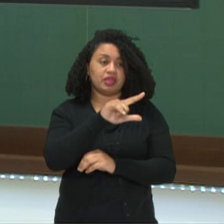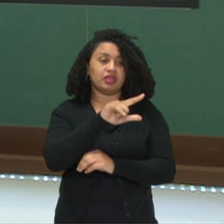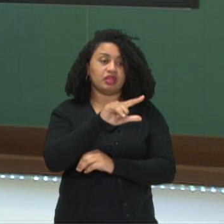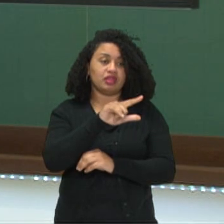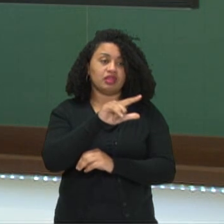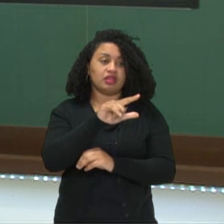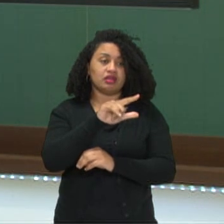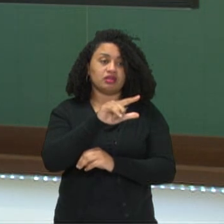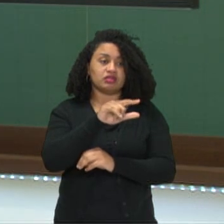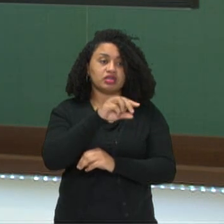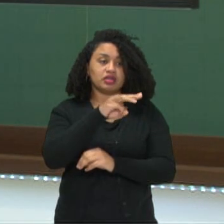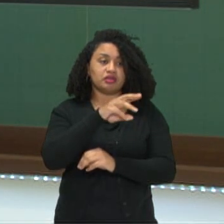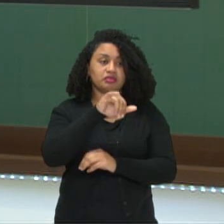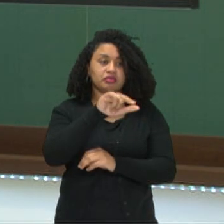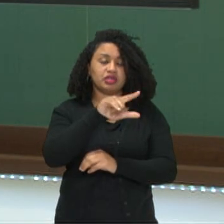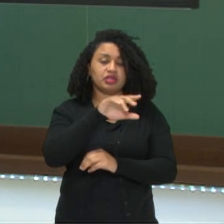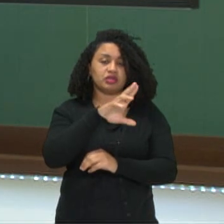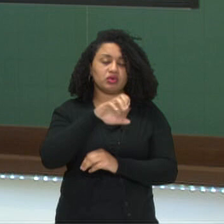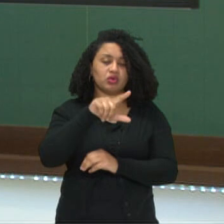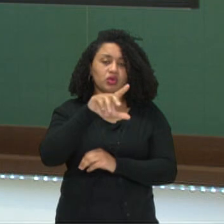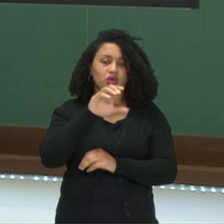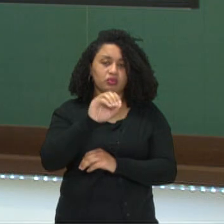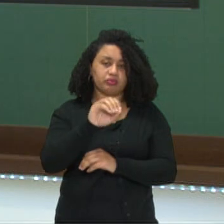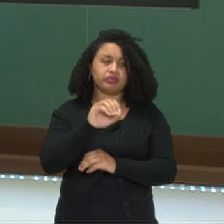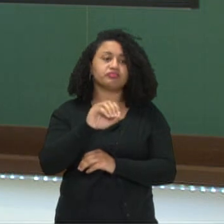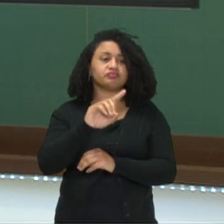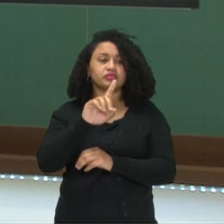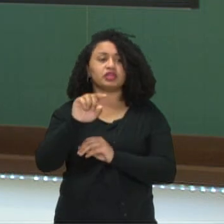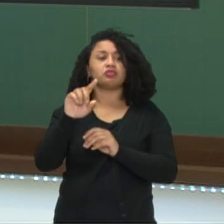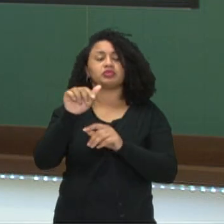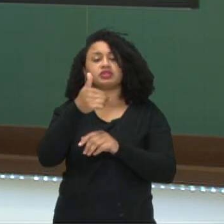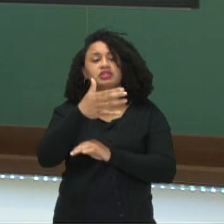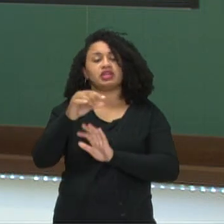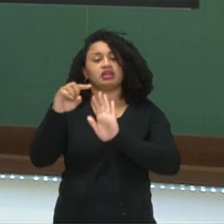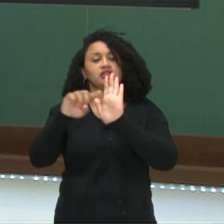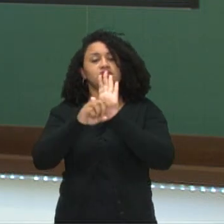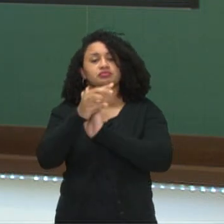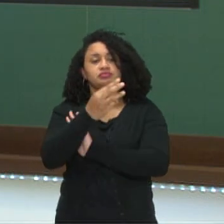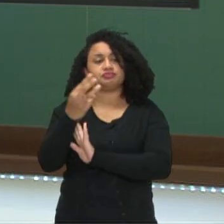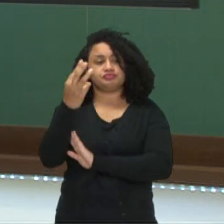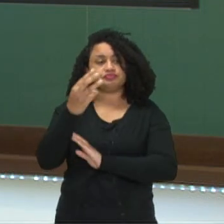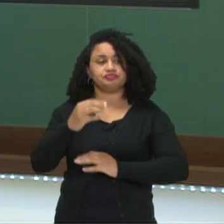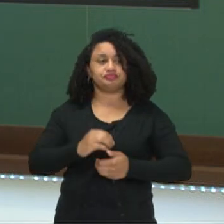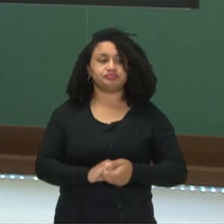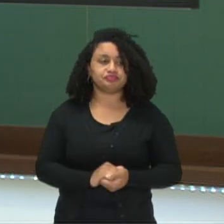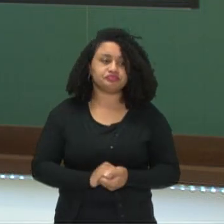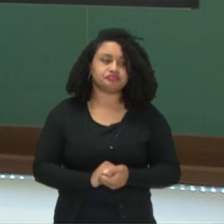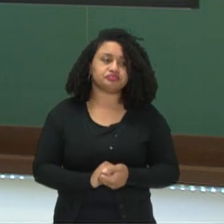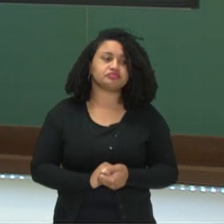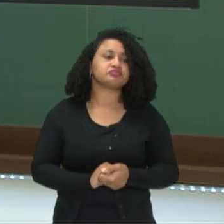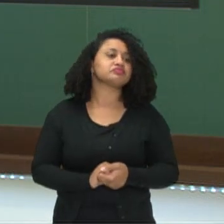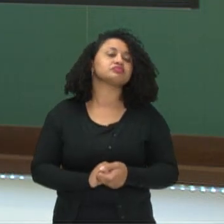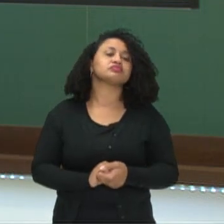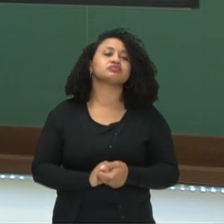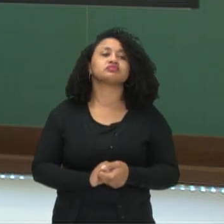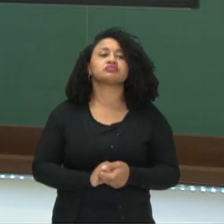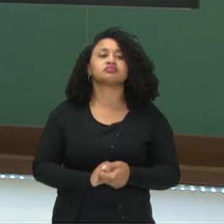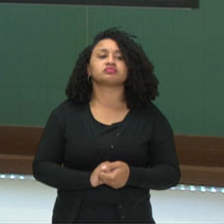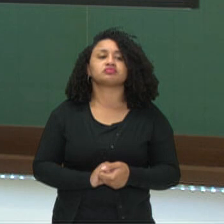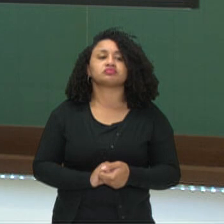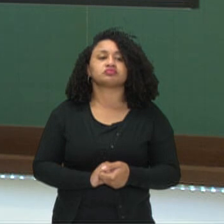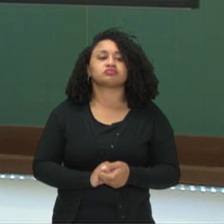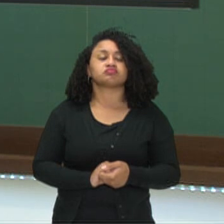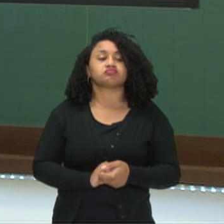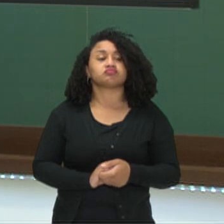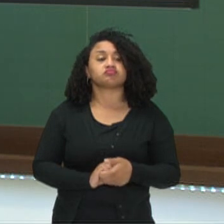parece um U com a perninha puxada. Mili é 10 elevado a menos 3, 0,6 milicoulombs, 10 elevado a menos 3